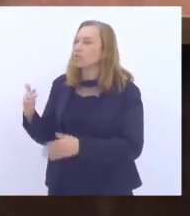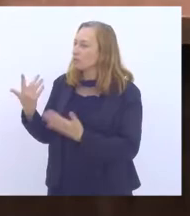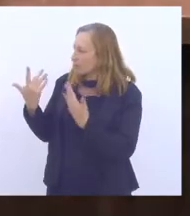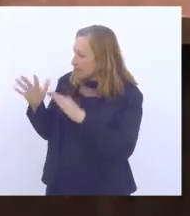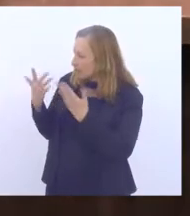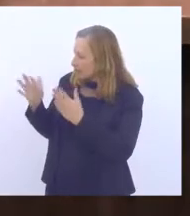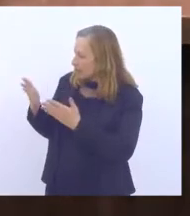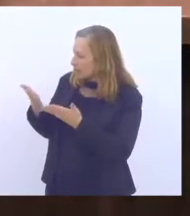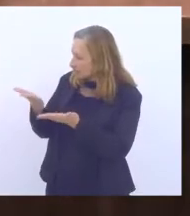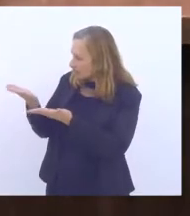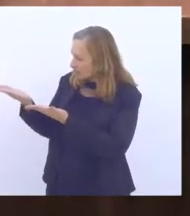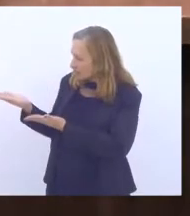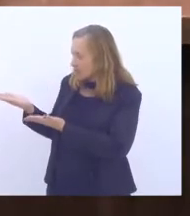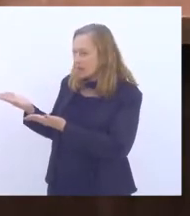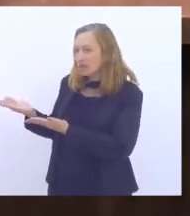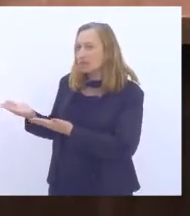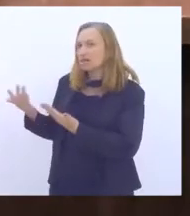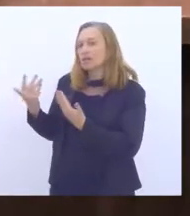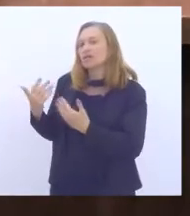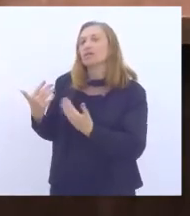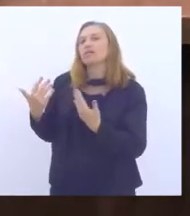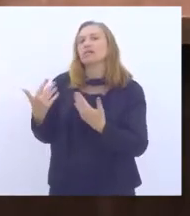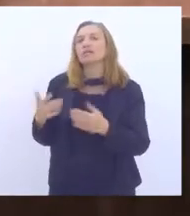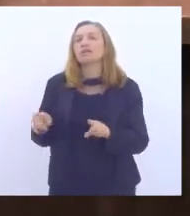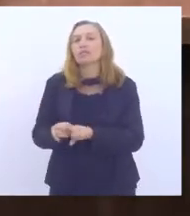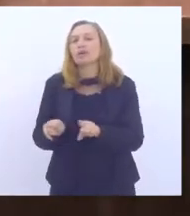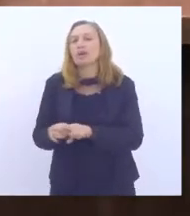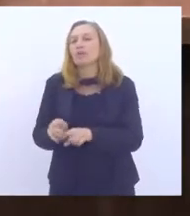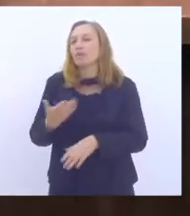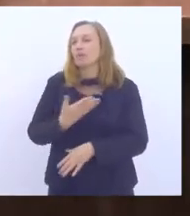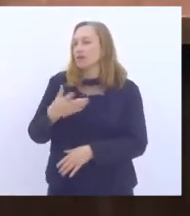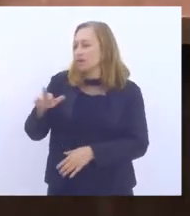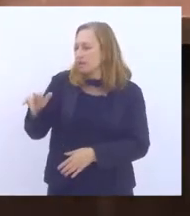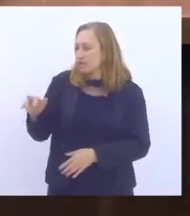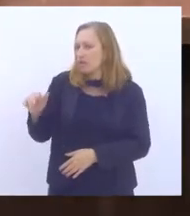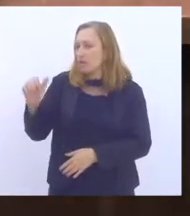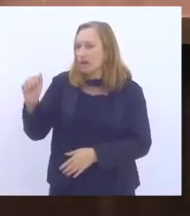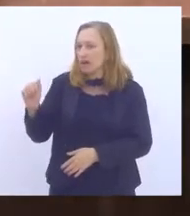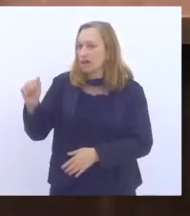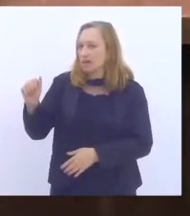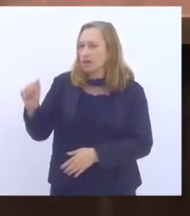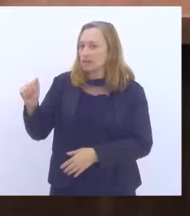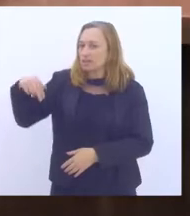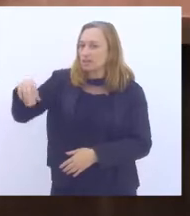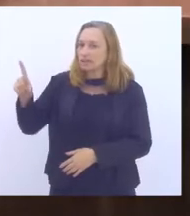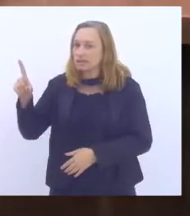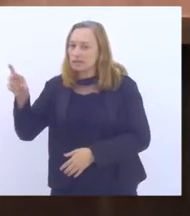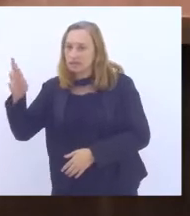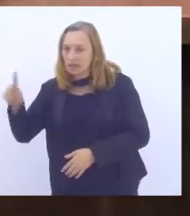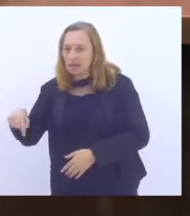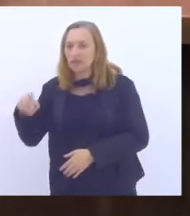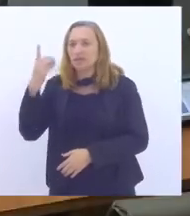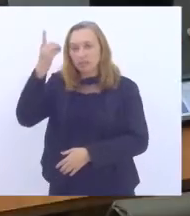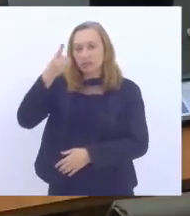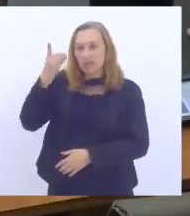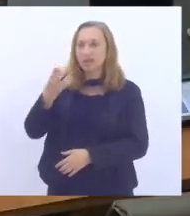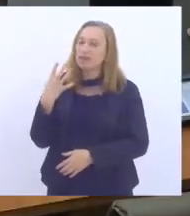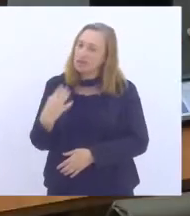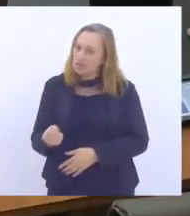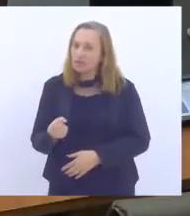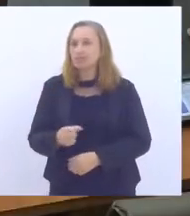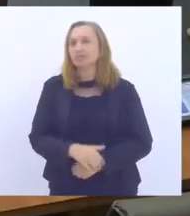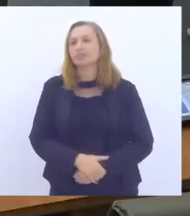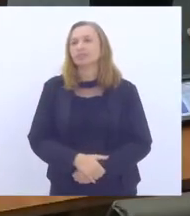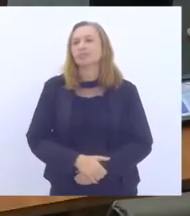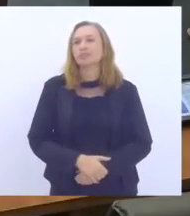vocês complementar o autor aqui o amigo irmão Deputado André Corrêa é claro que o parecer é favorável a